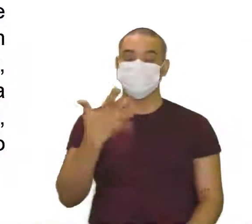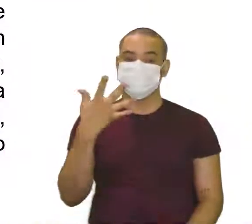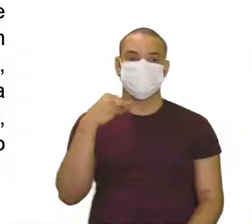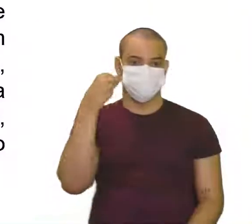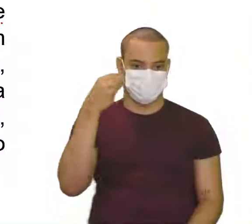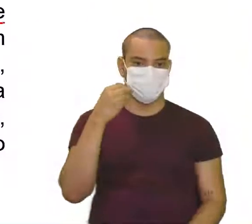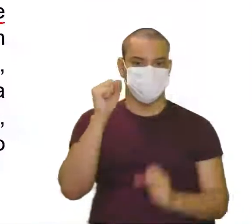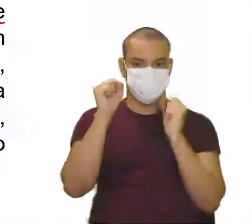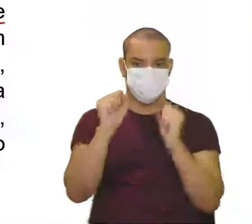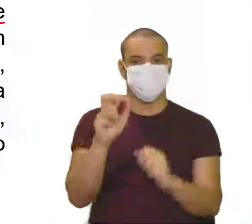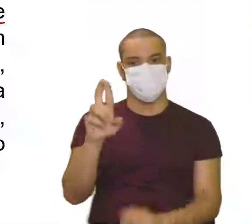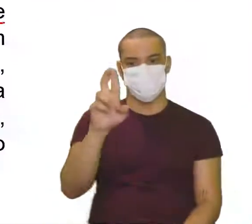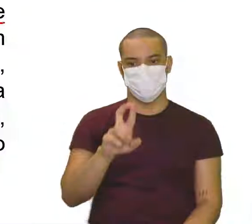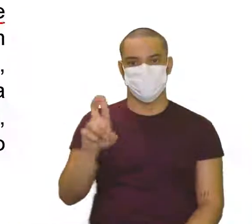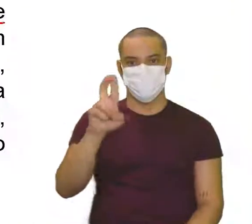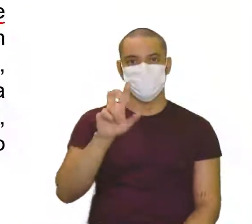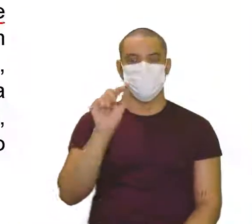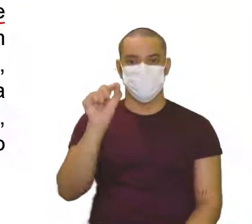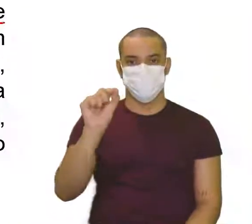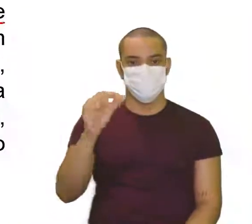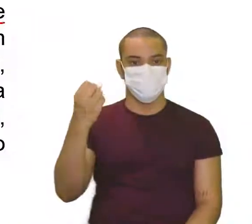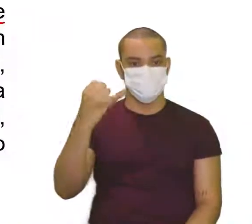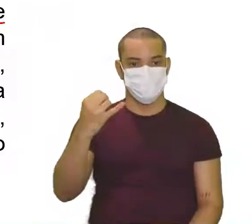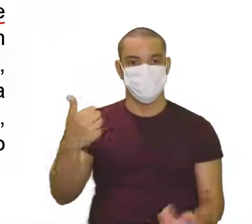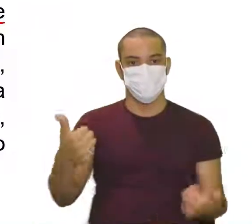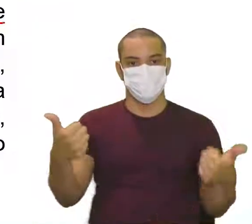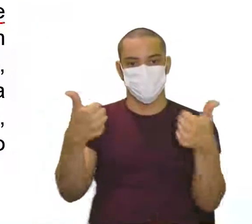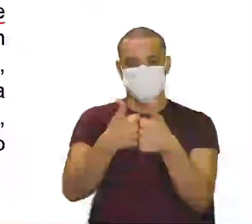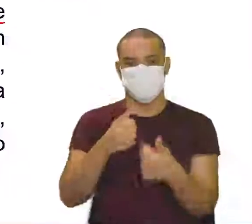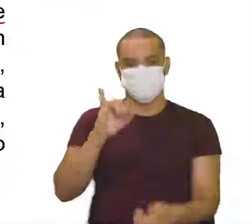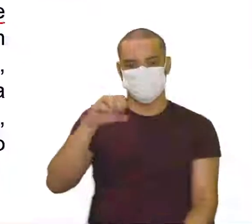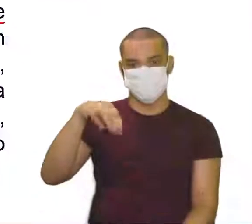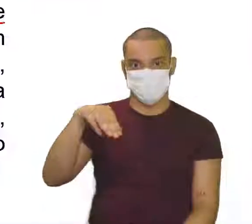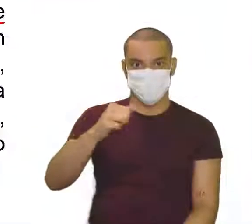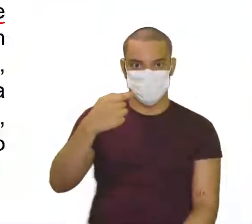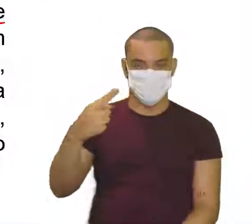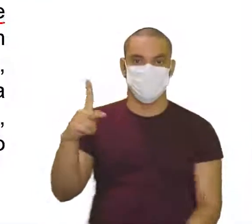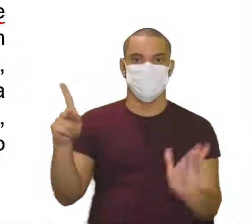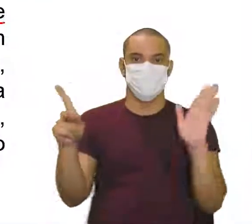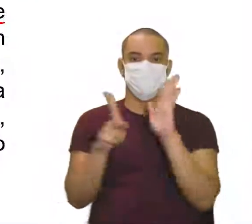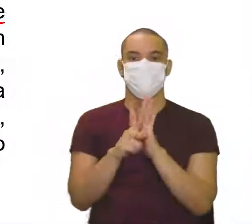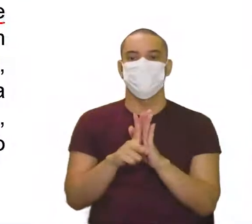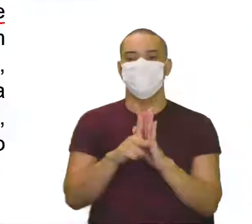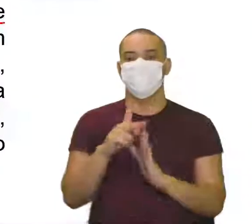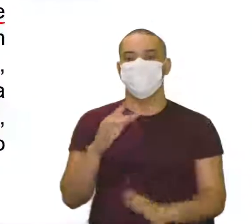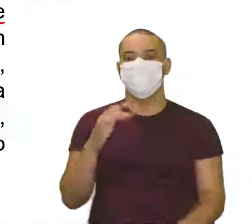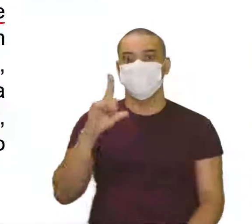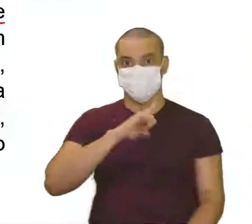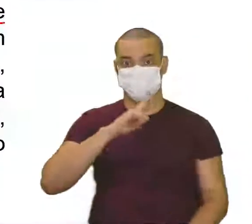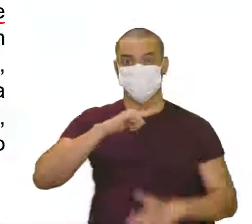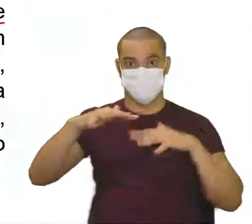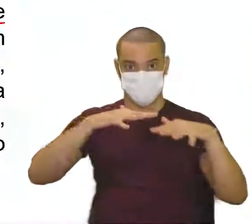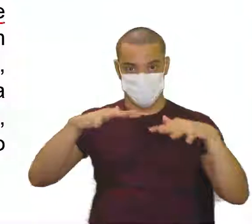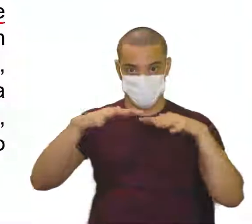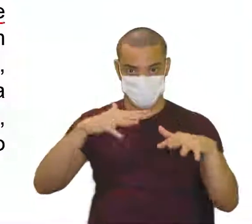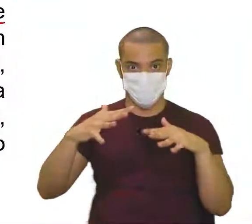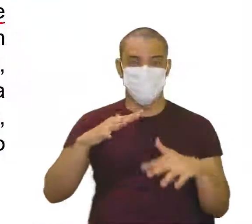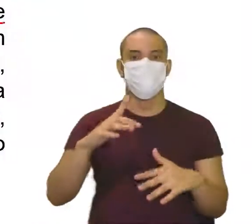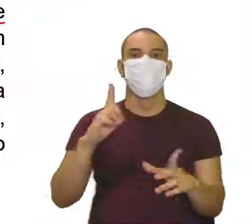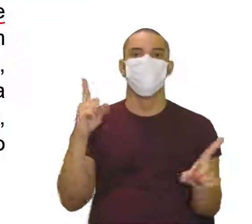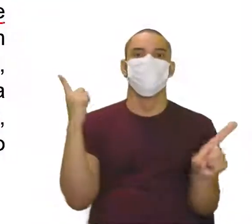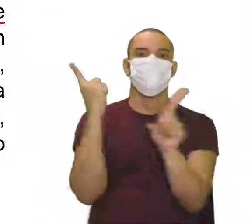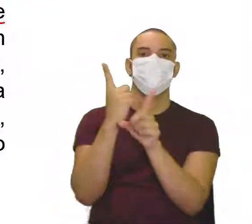Experimentalmente, pode-se observar que, se aproximarmos um ímã de cargas elétricas com um movimento perpendicular ao